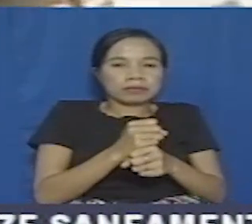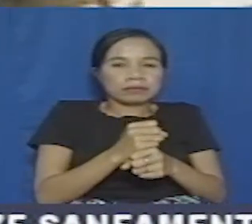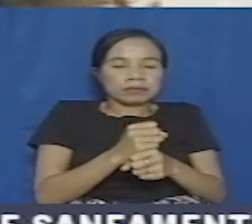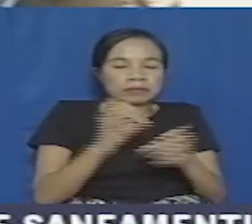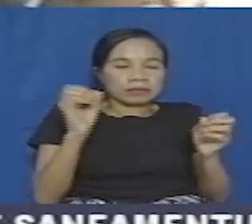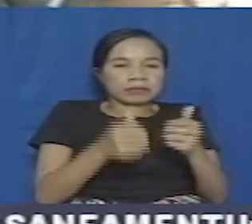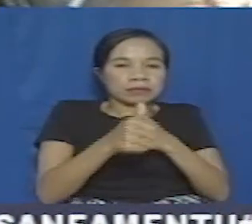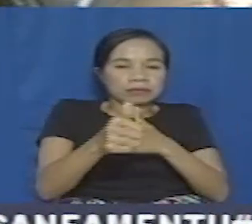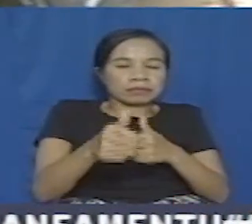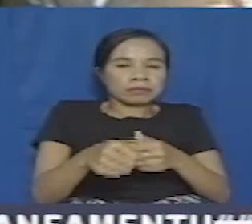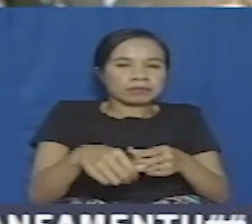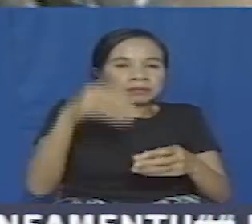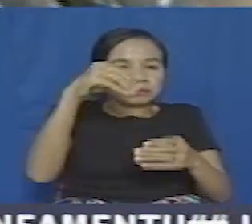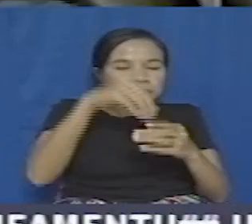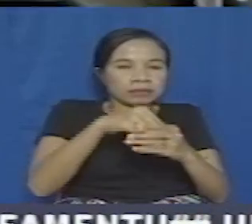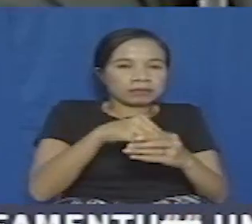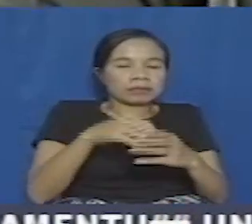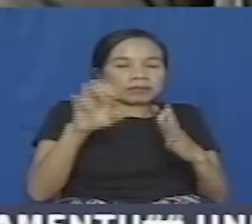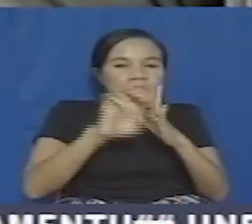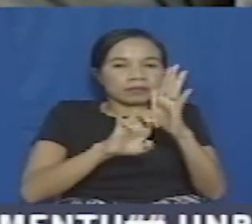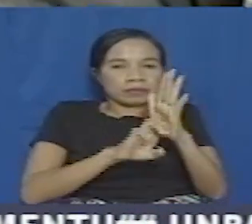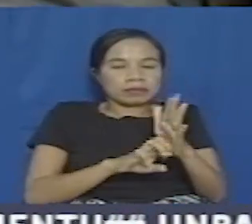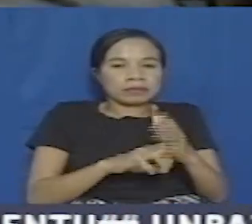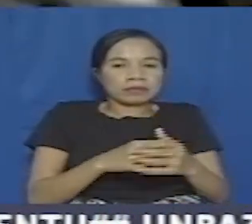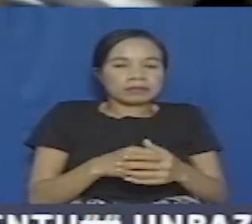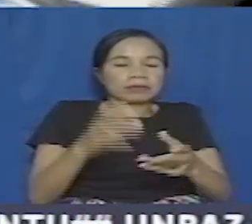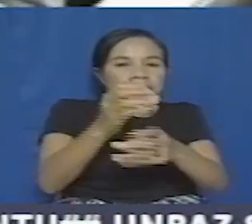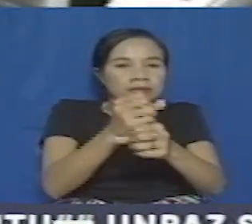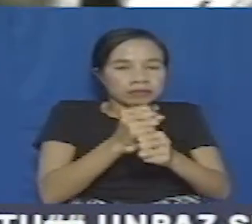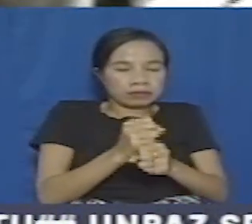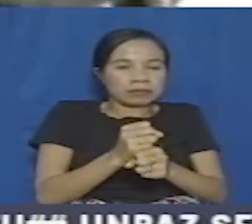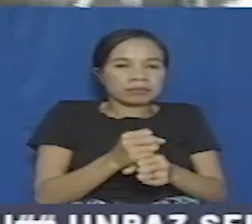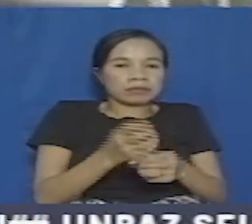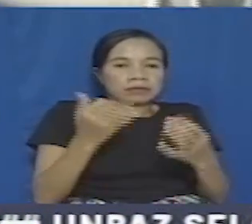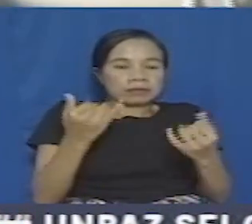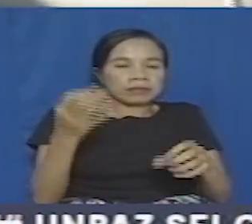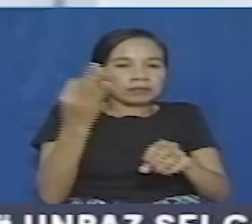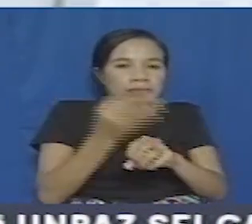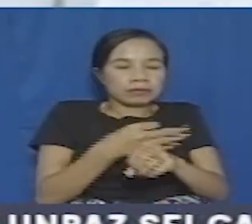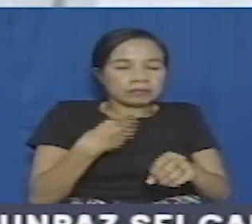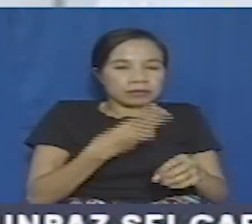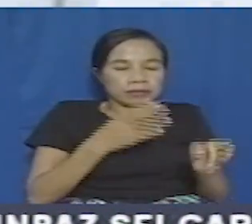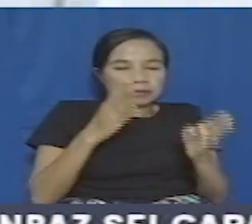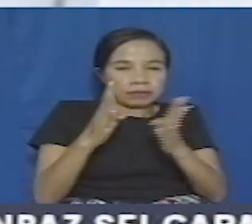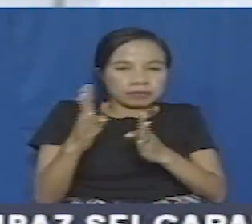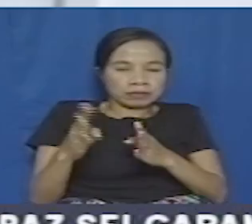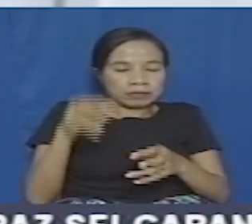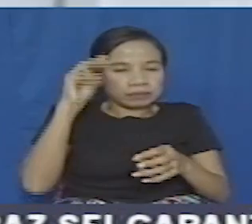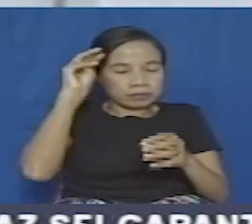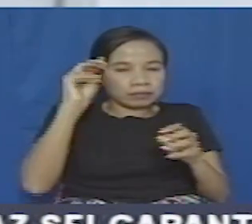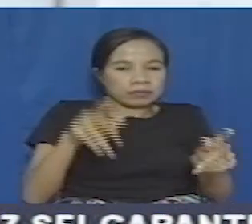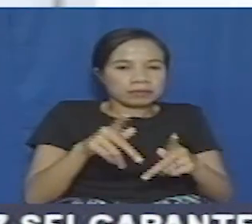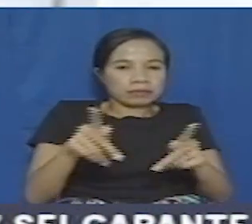cumpri, bak se hatama ba patrimônio estado, hodi ilelang. Agora darão documento a meu processo tawana ba Ministério